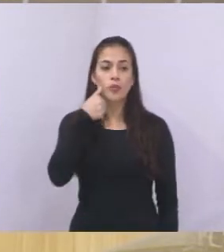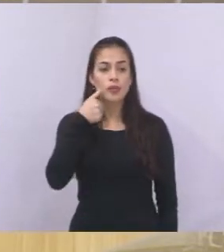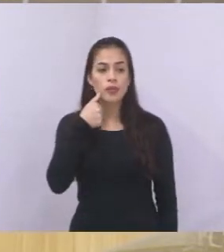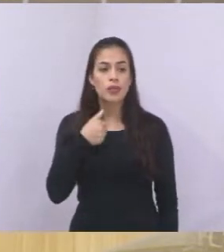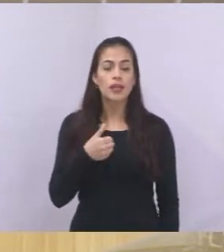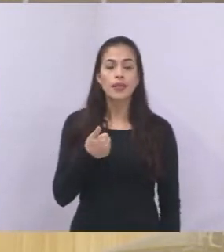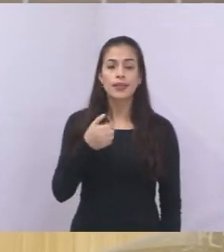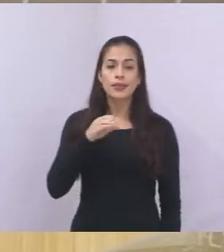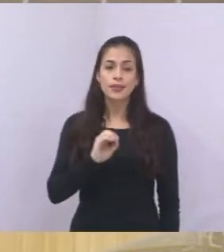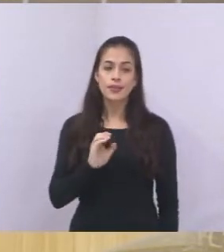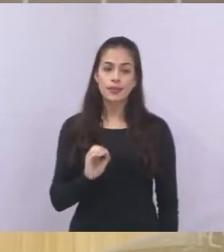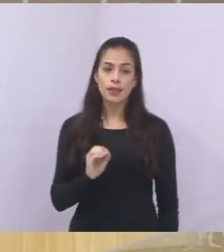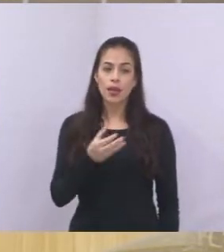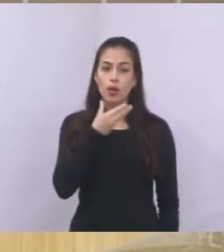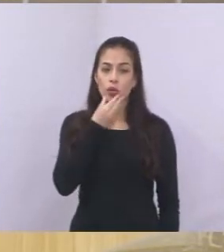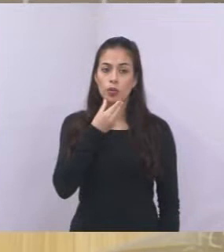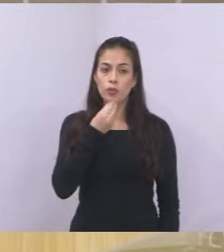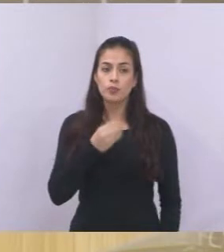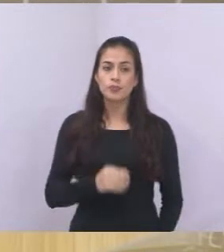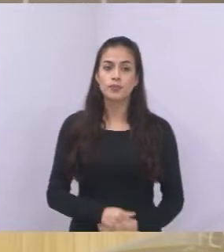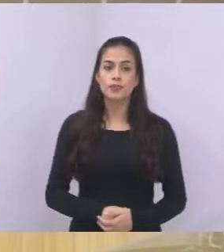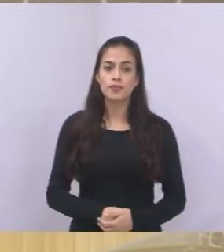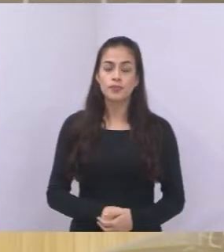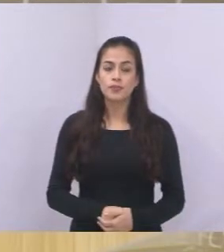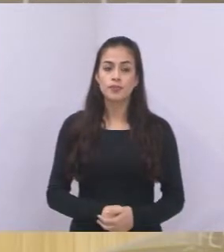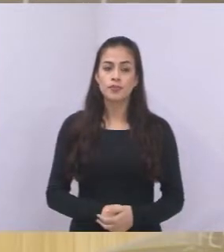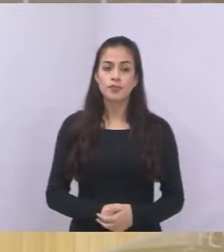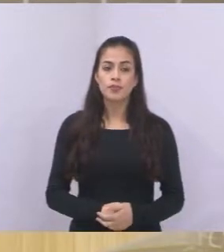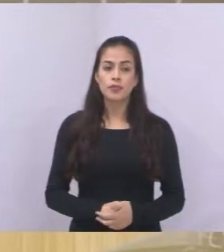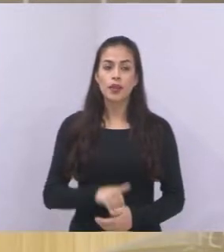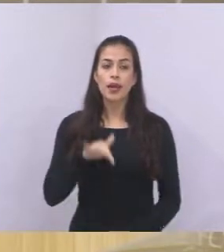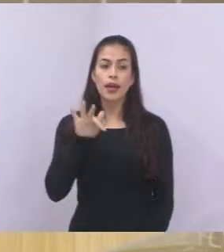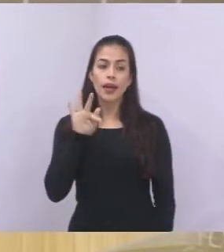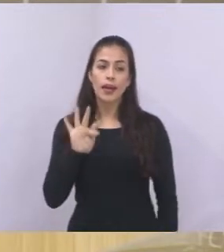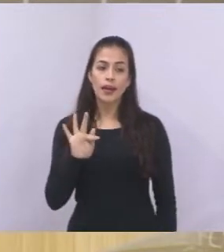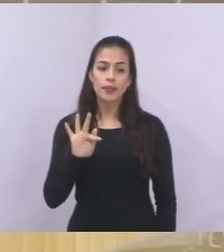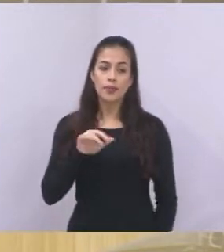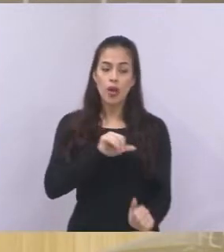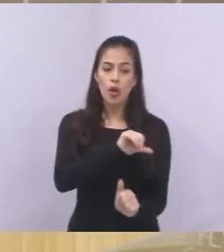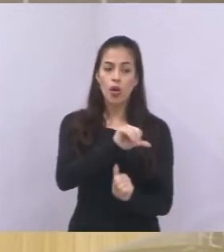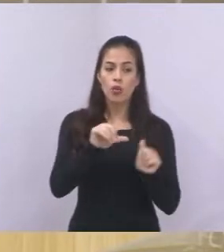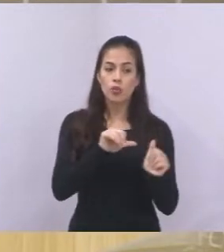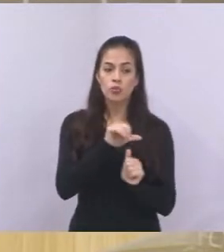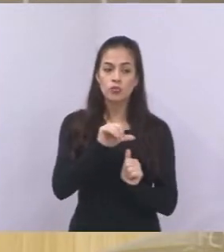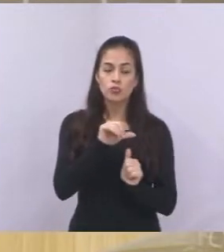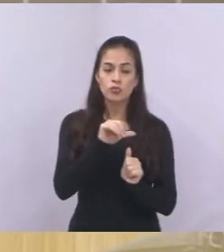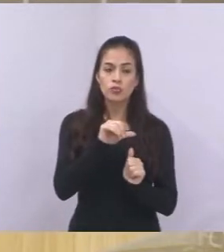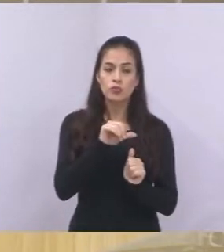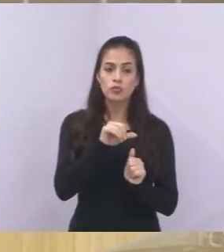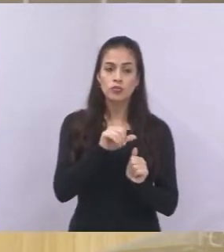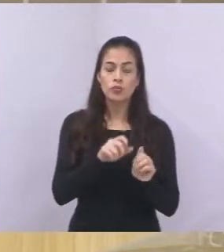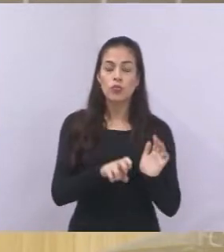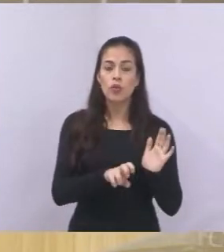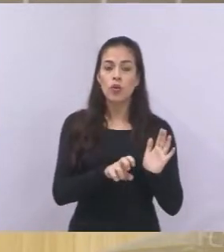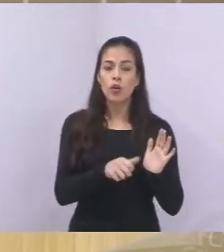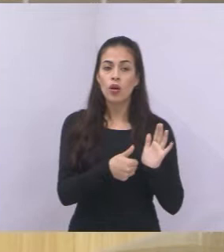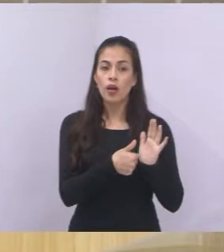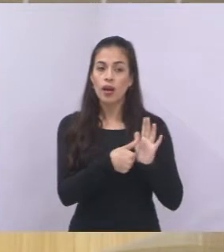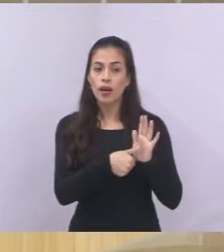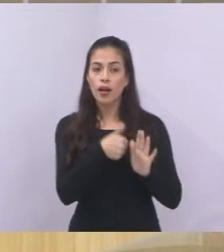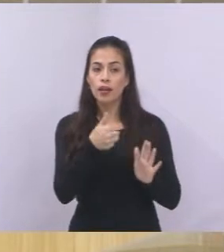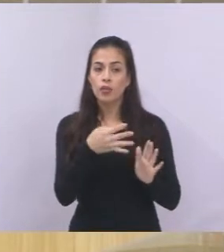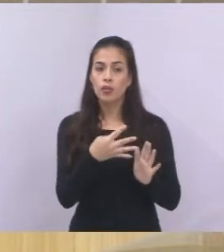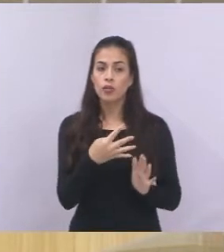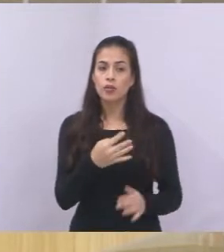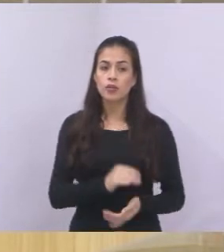homem. F. Altera o inciso 14, parágrafo, artigo 15 do projeto de lei complementar,